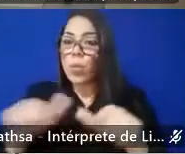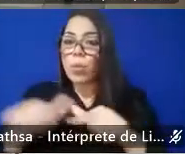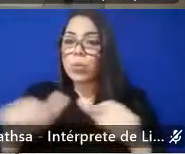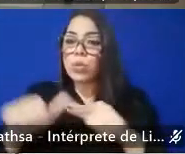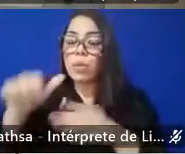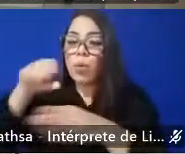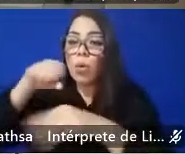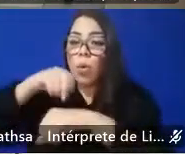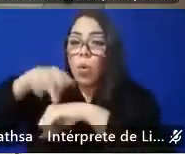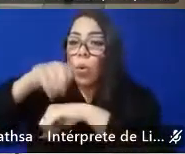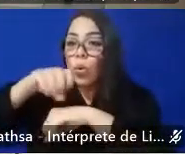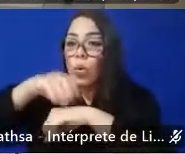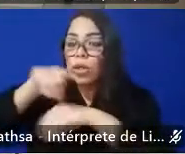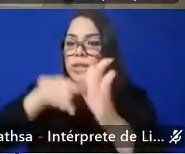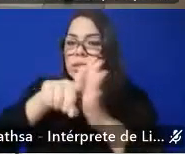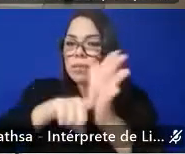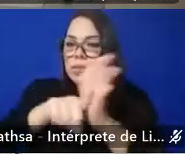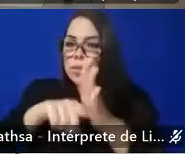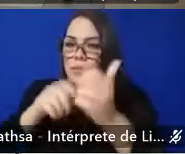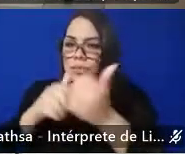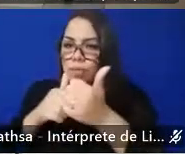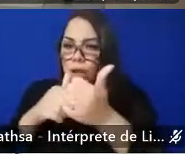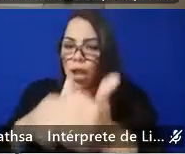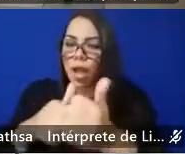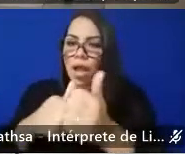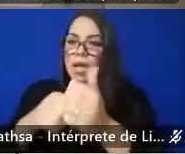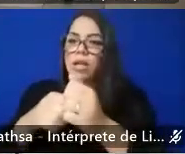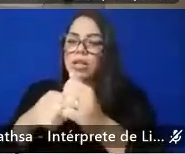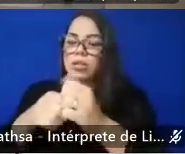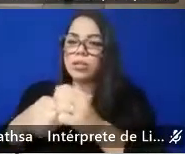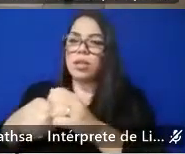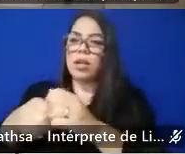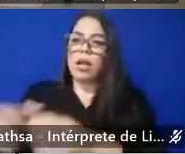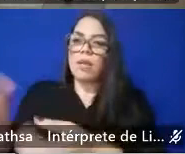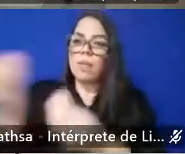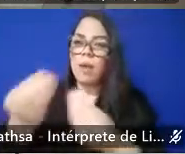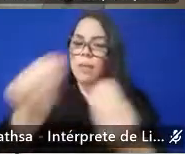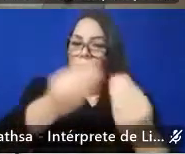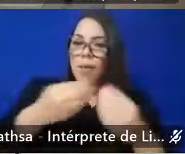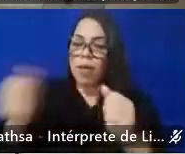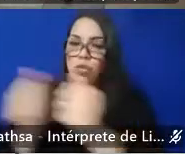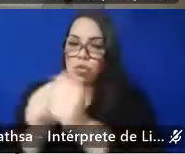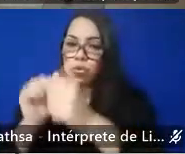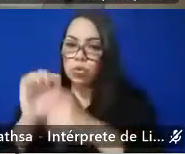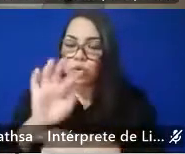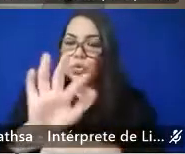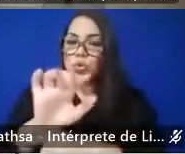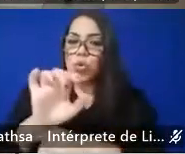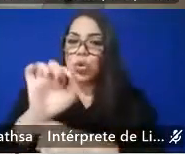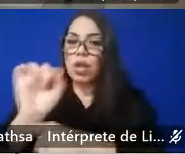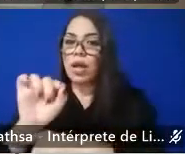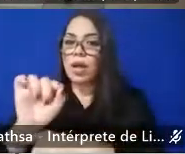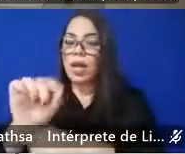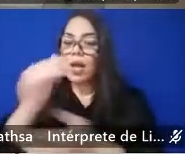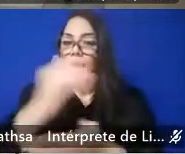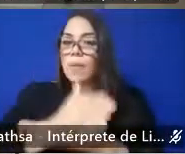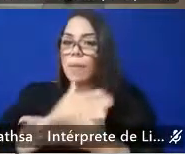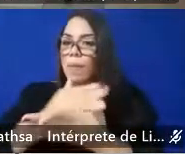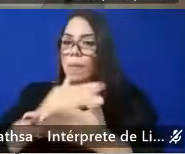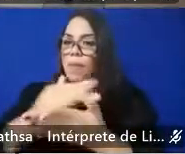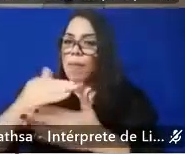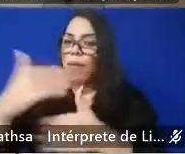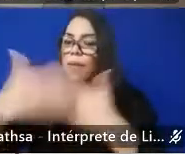monitoramento de som mais forte nessas iniciativas que tendem a aprimorar o trabalho do Ministério Público